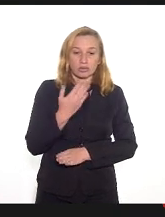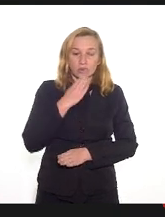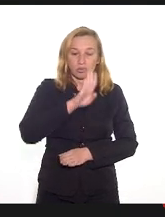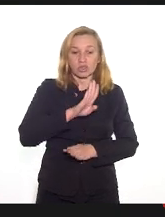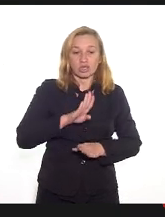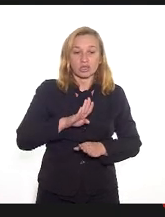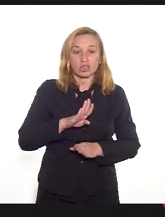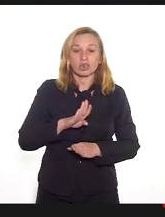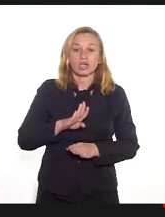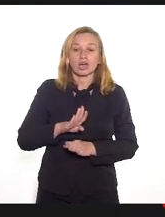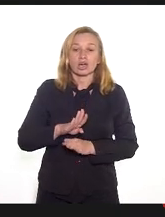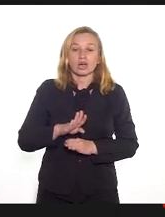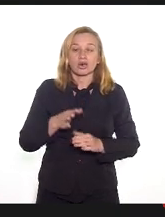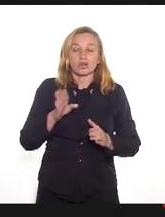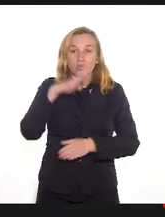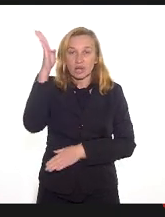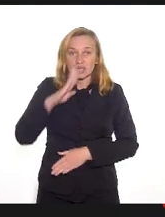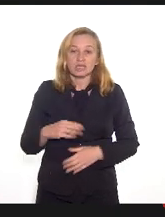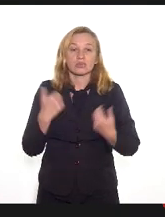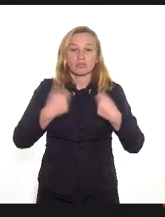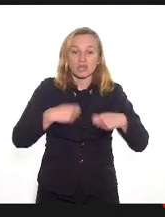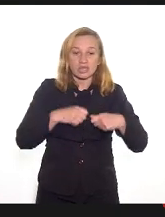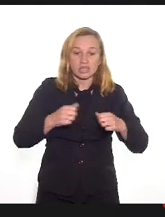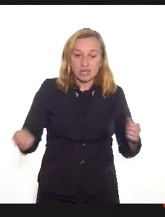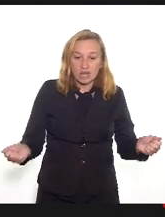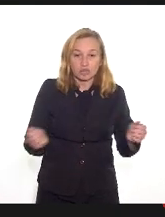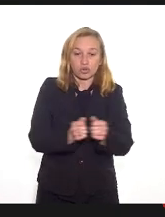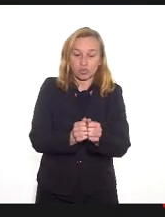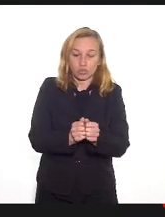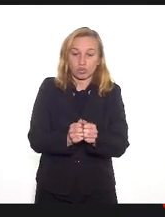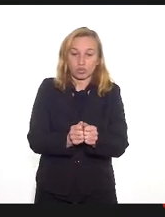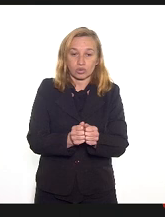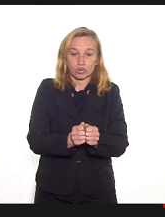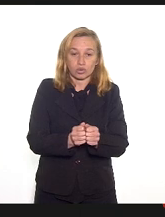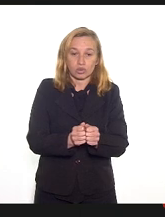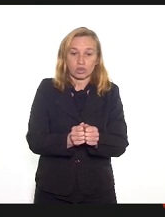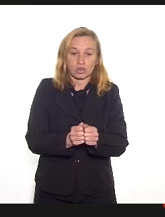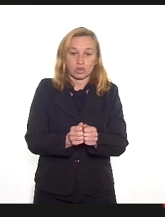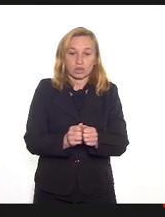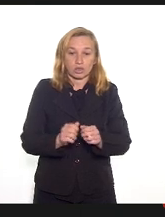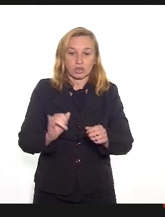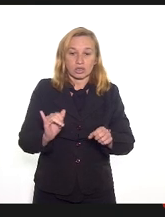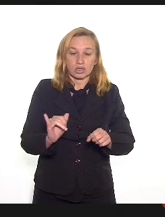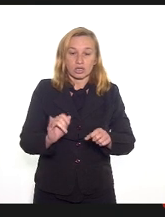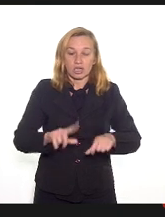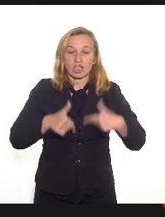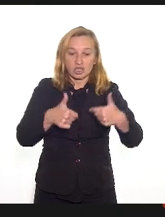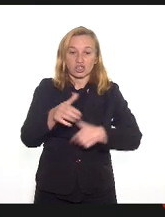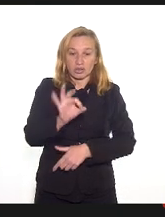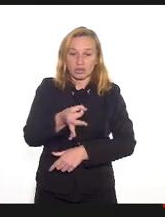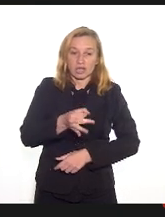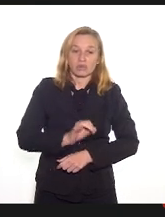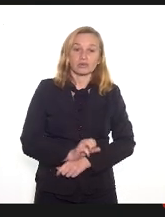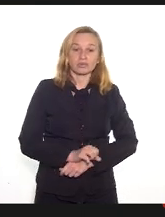Brasil precisa estar envolvido nisso e tomar as medidas adequadas.